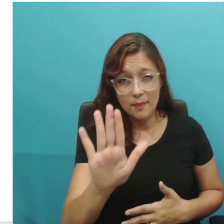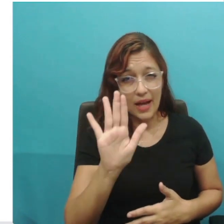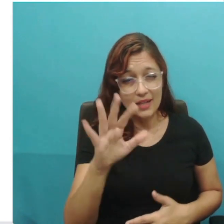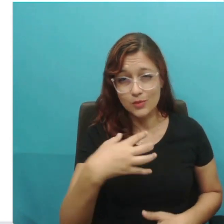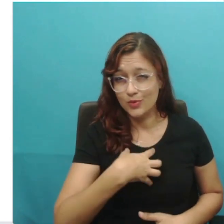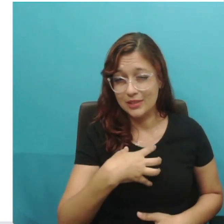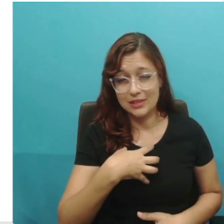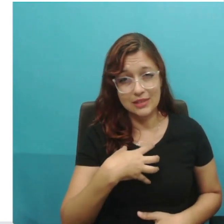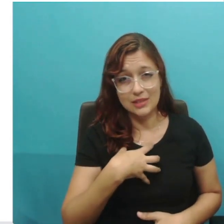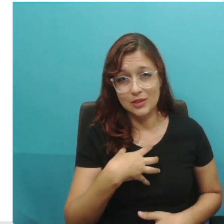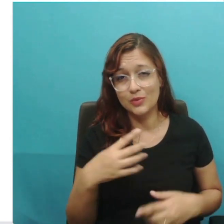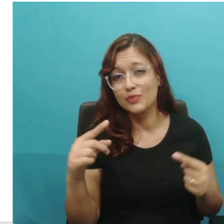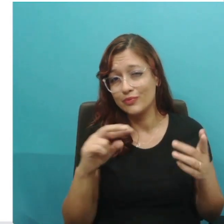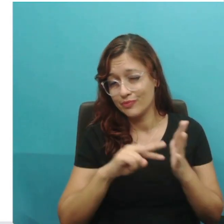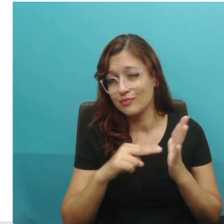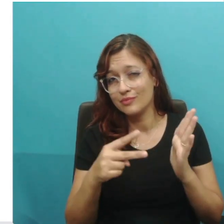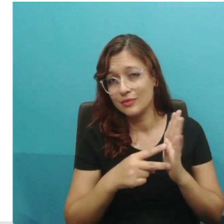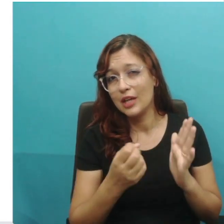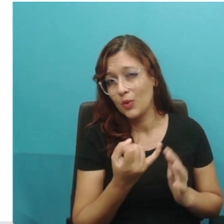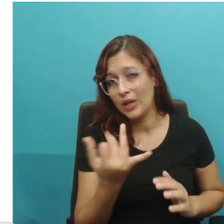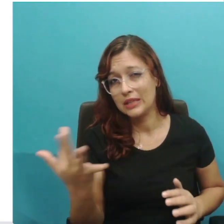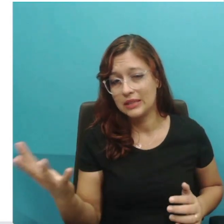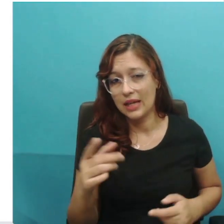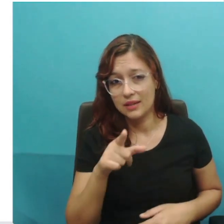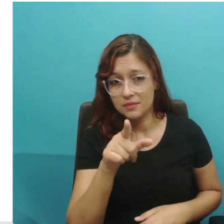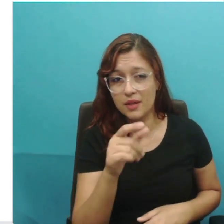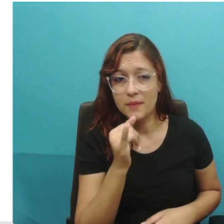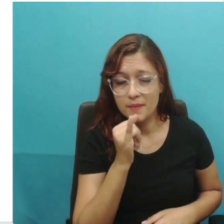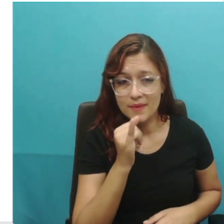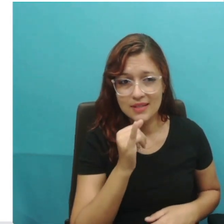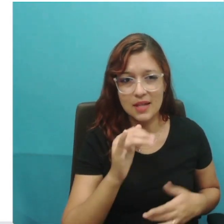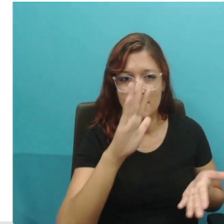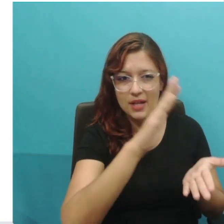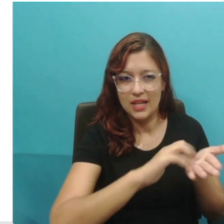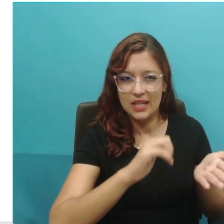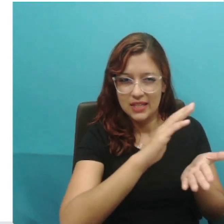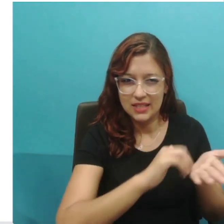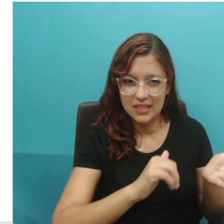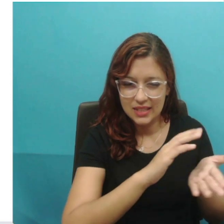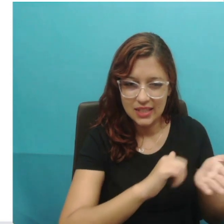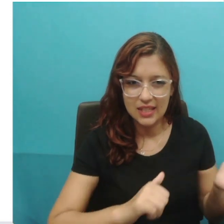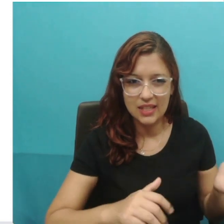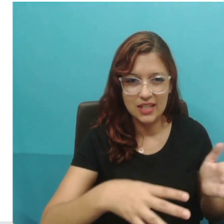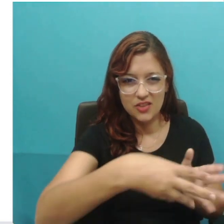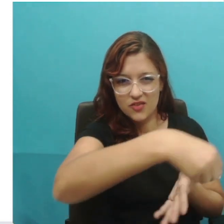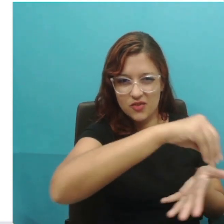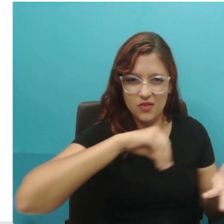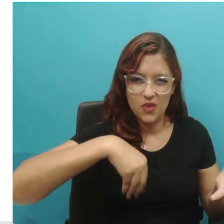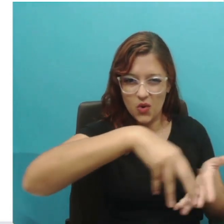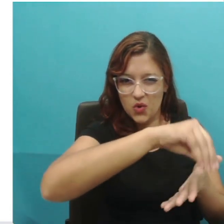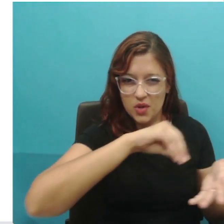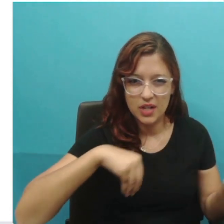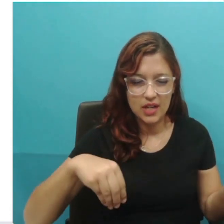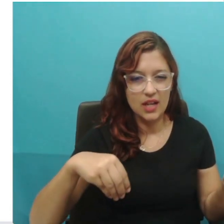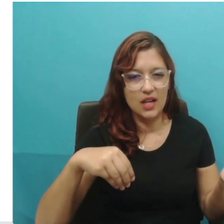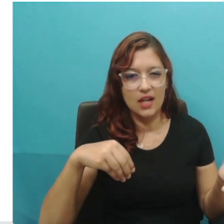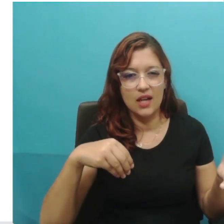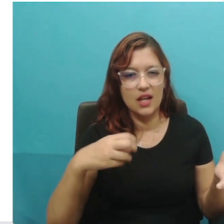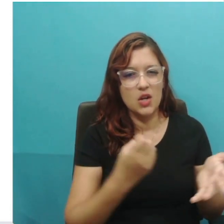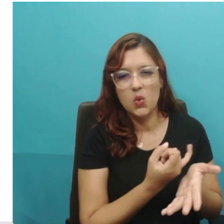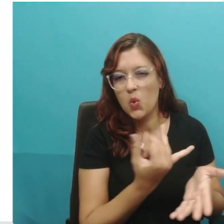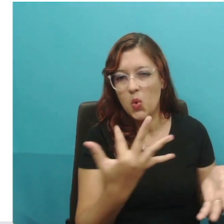palavra quanto é um pronome relativo. Mas o significado tem a ver com quantidade. Por exemplo,